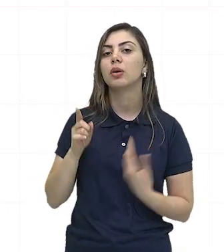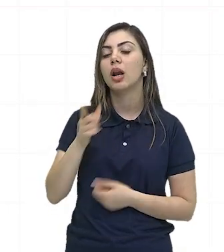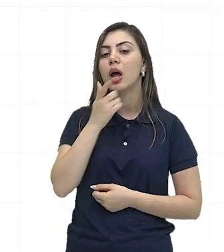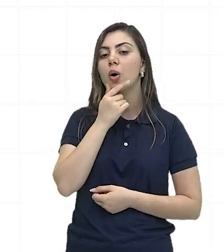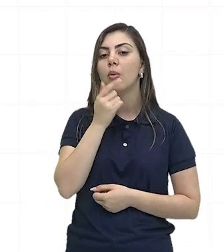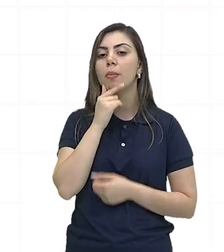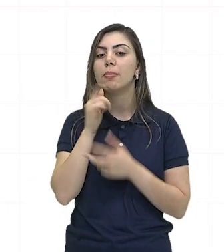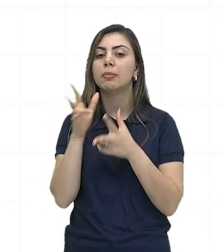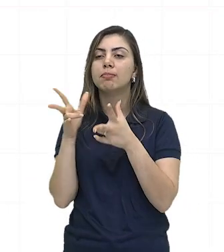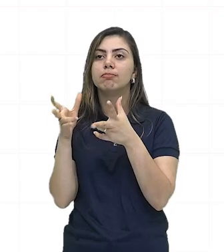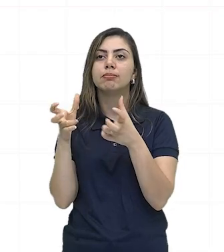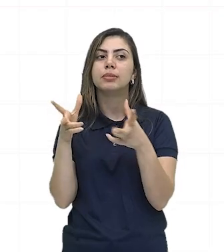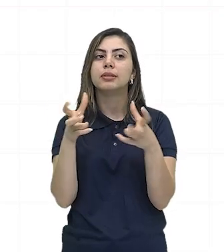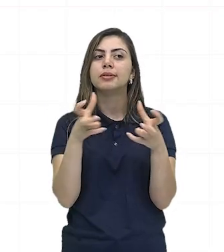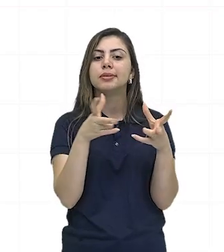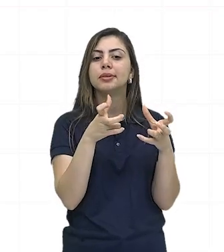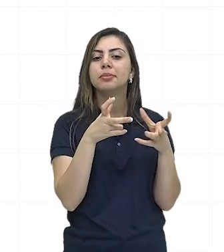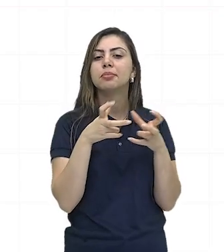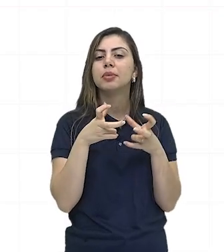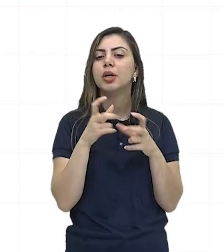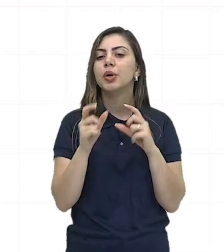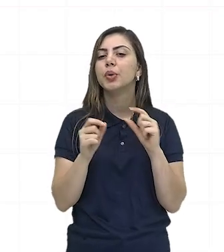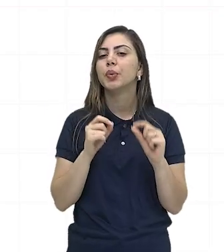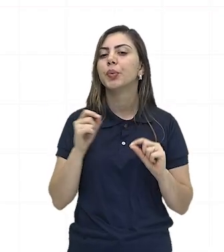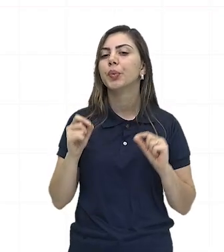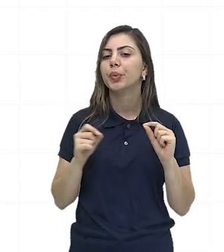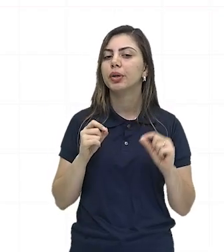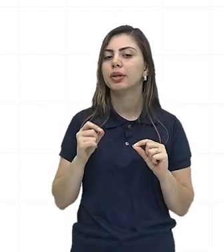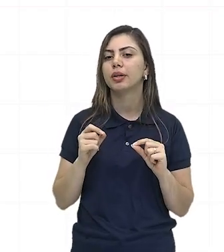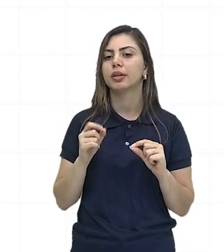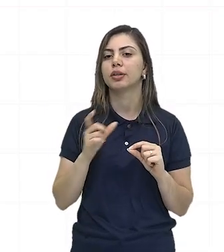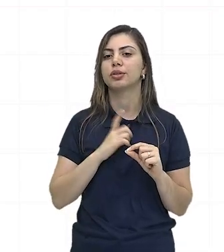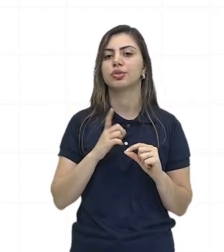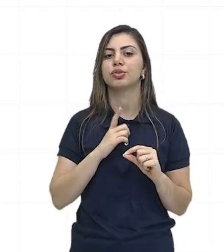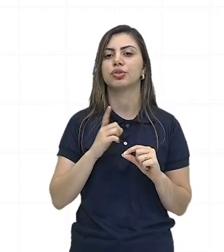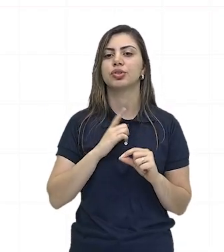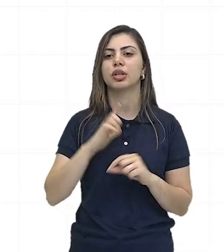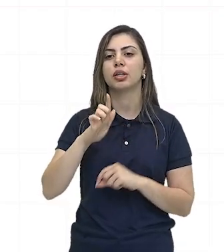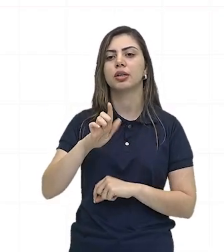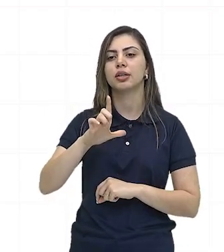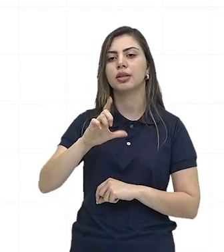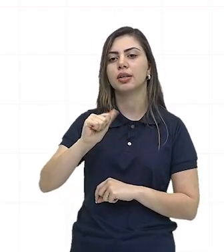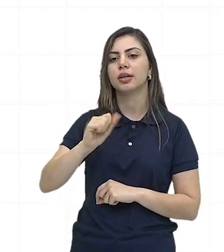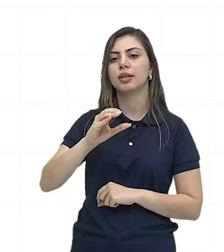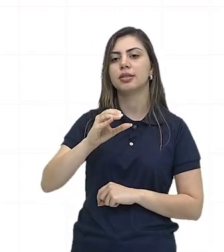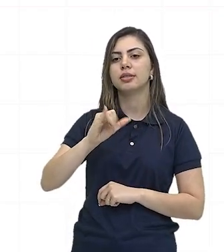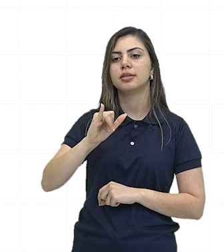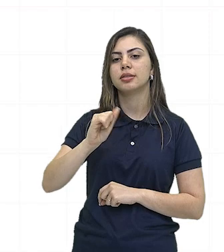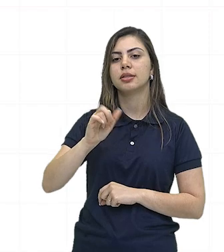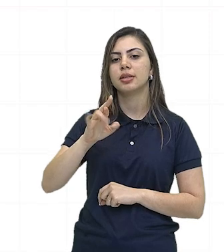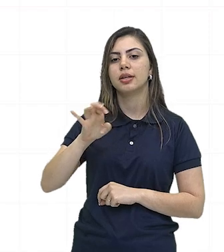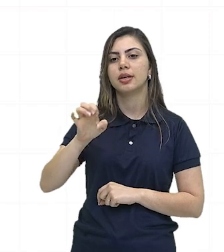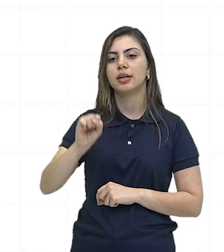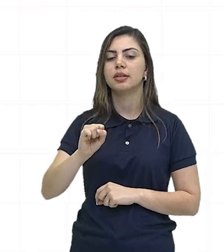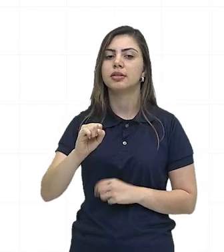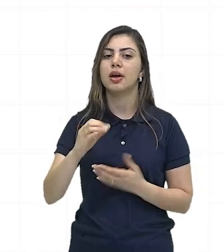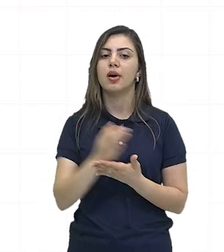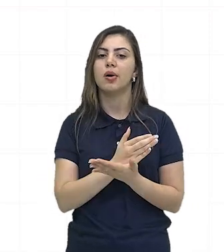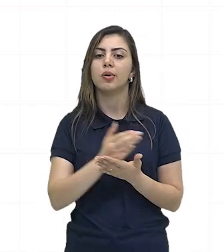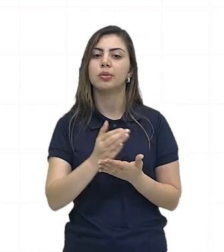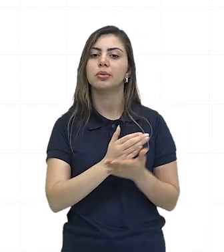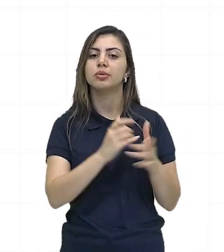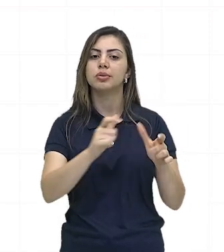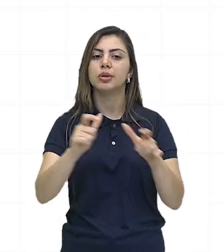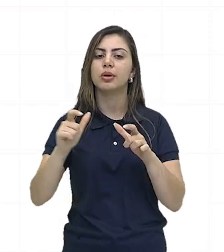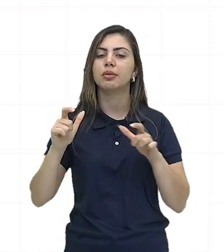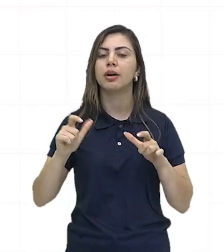na verdade, onde se refere à presença de glaciares em regiões que atualmente